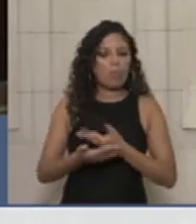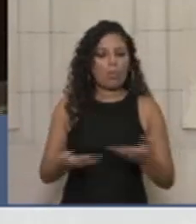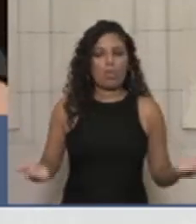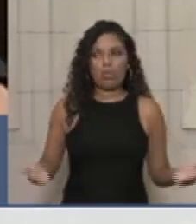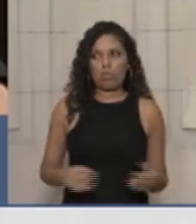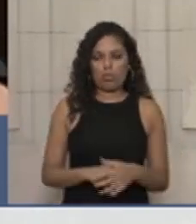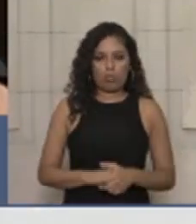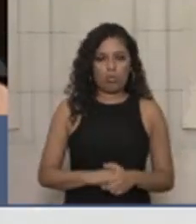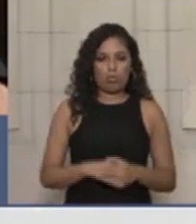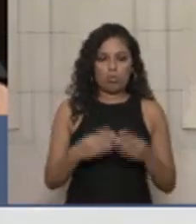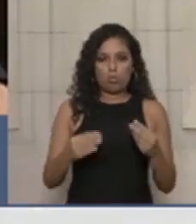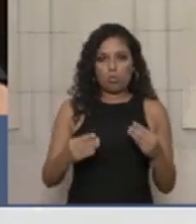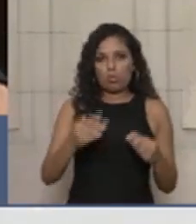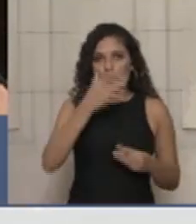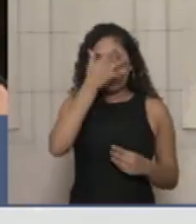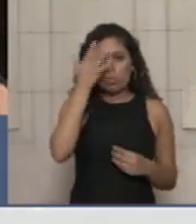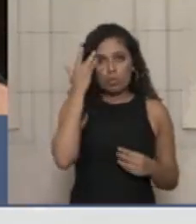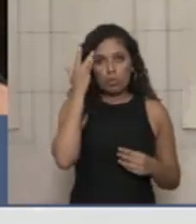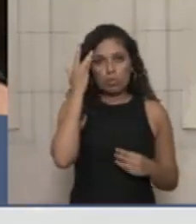dessas pessoas